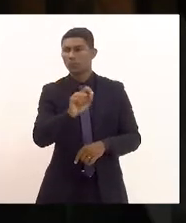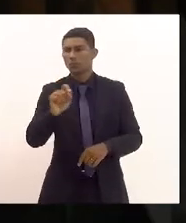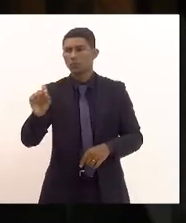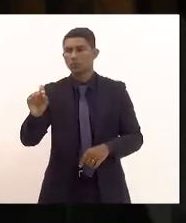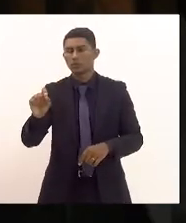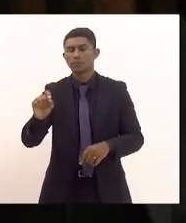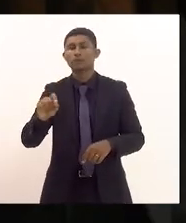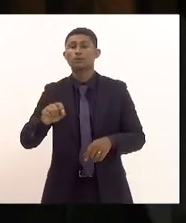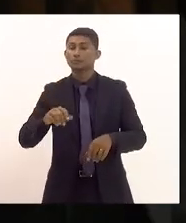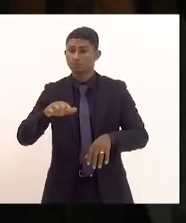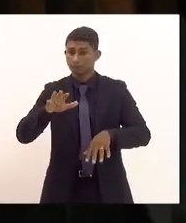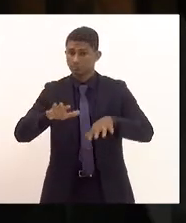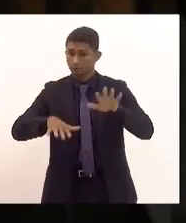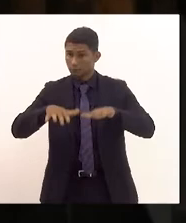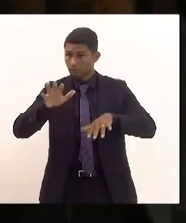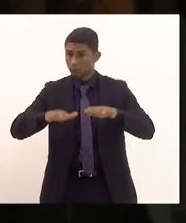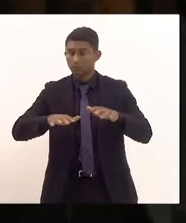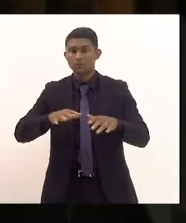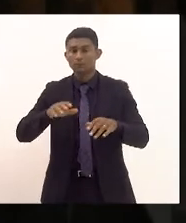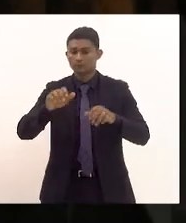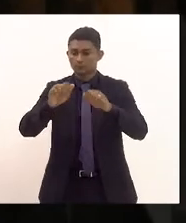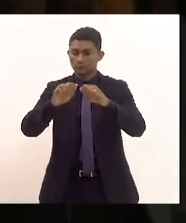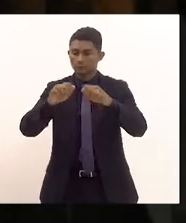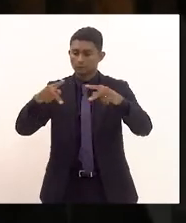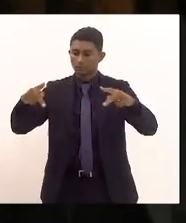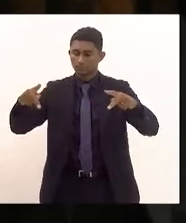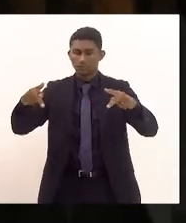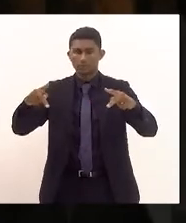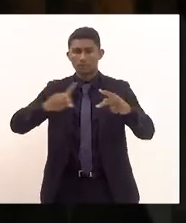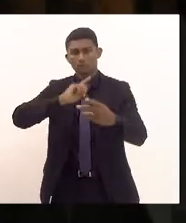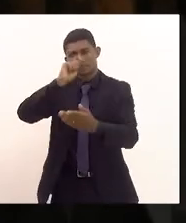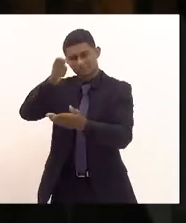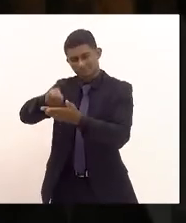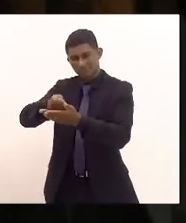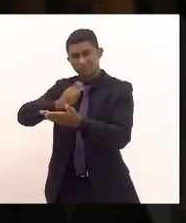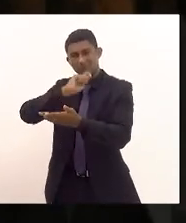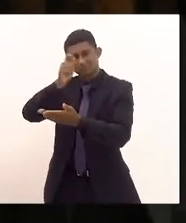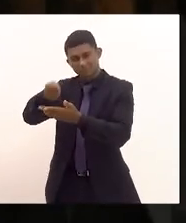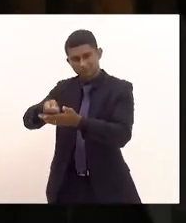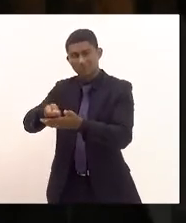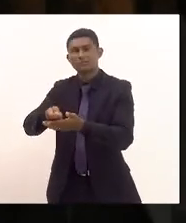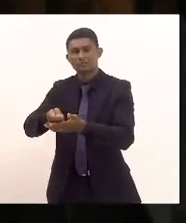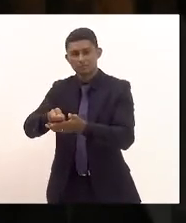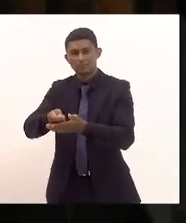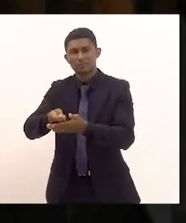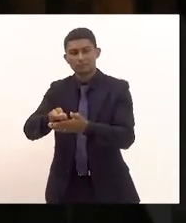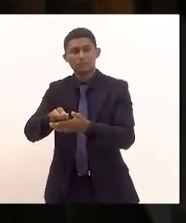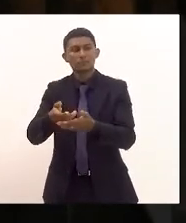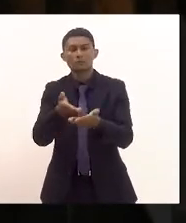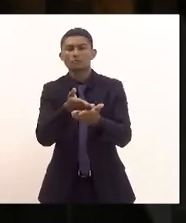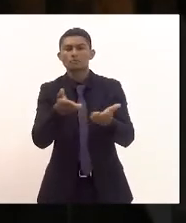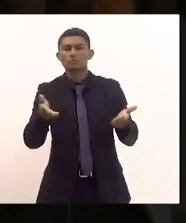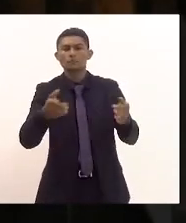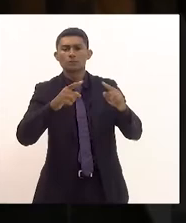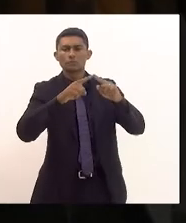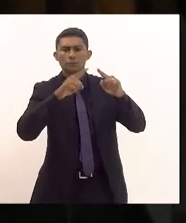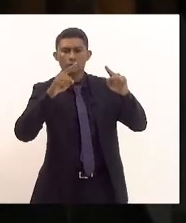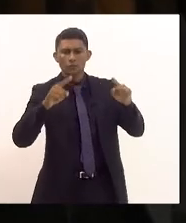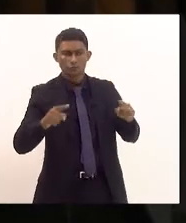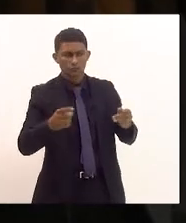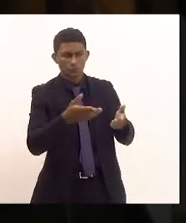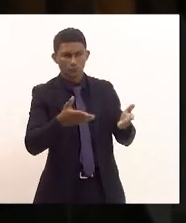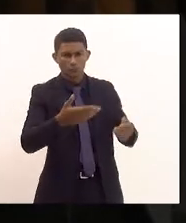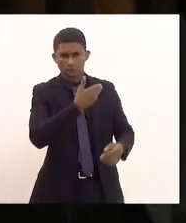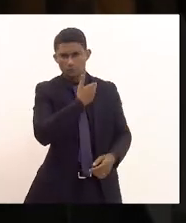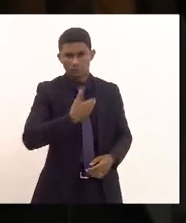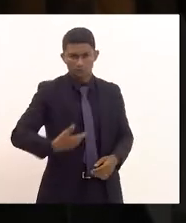incorreto de aposentadorias e pensões dos nossos funcionários públicos